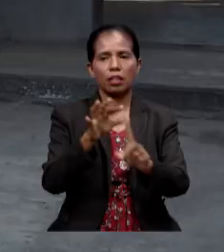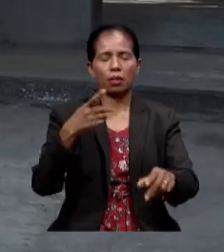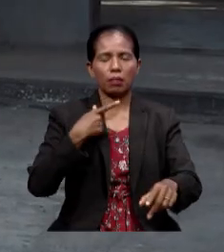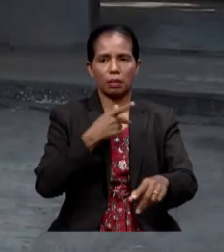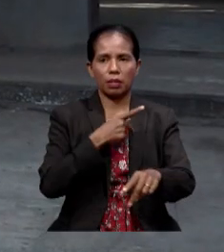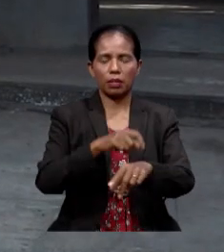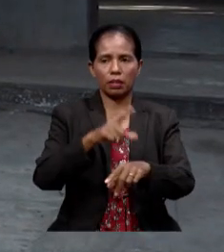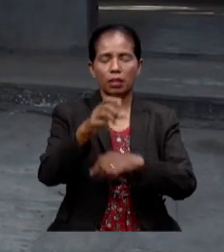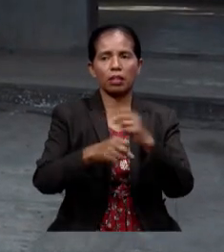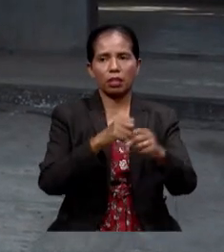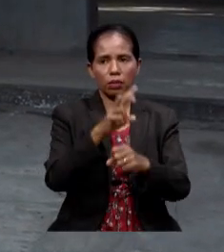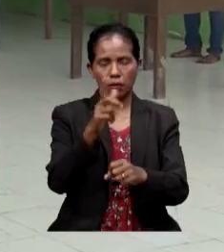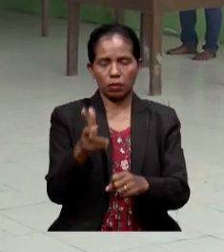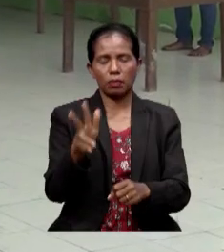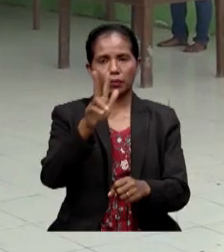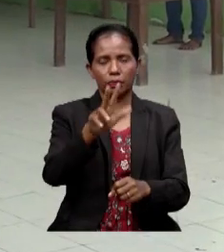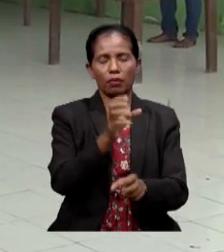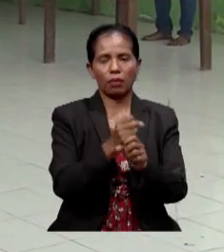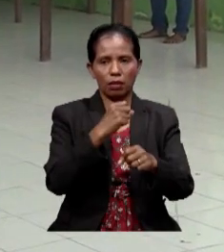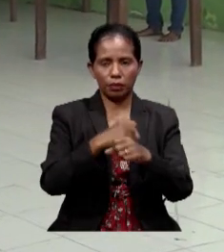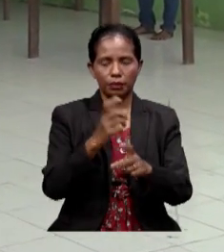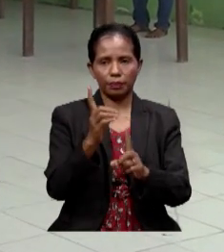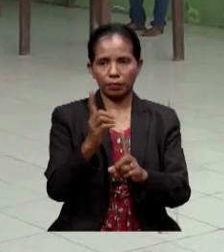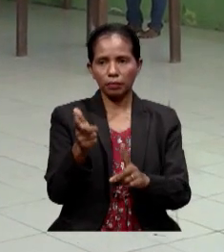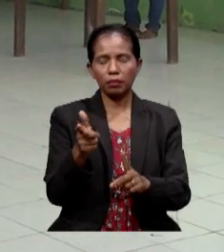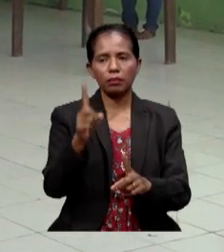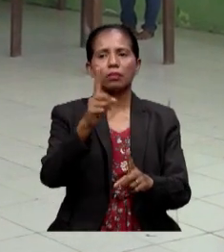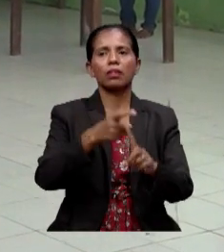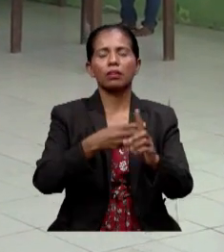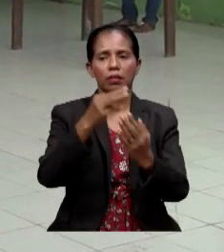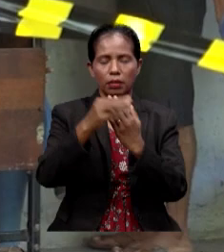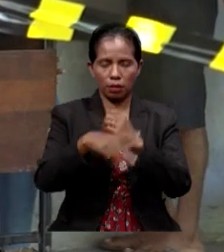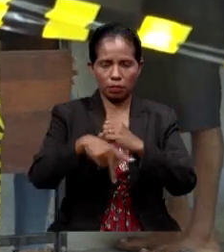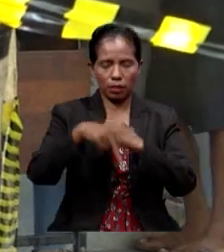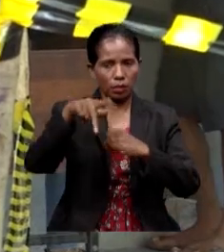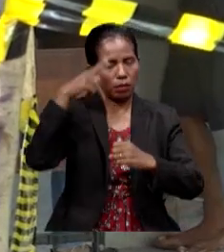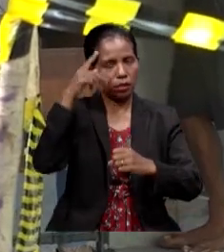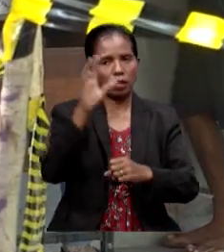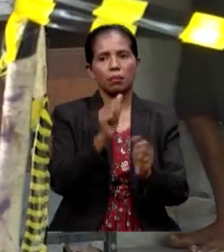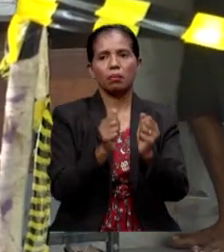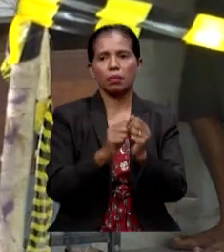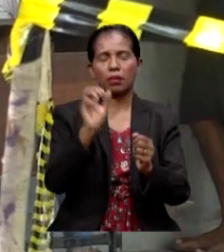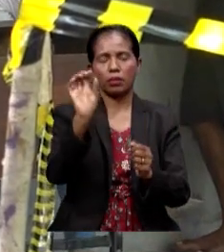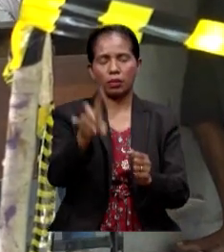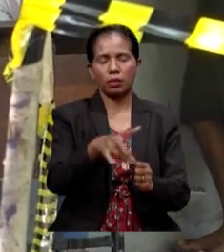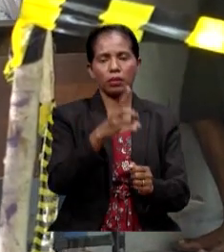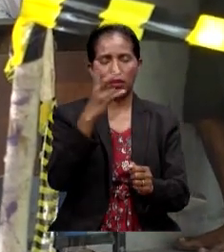nulu resin tolu nebe se halau e loron ronulu resin ida fulang maio no partido político sanulu resin hitu makse